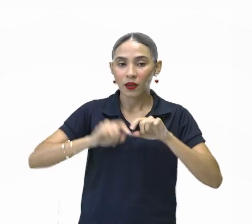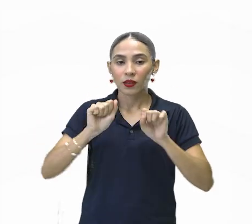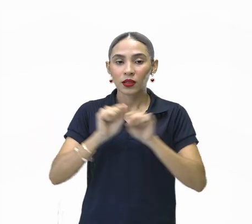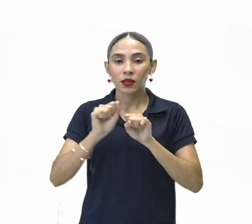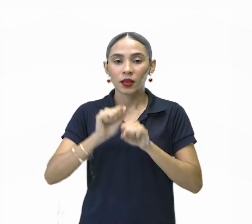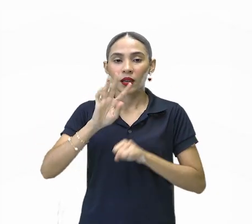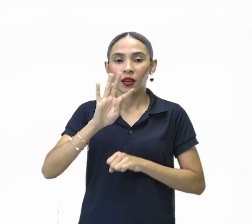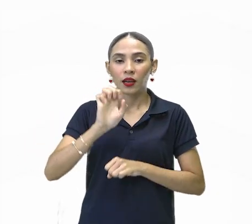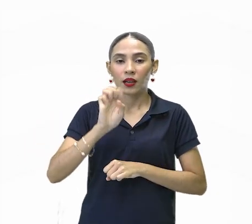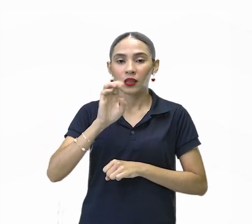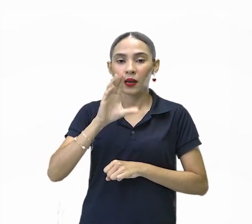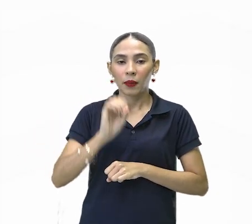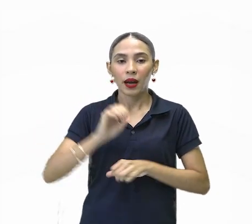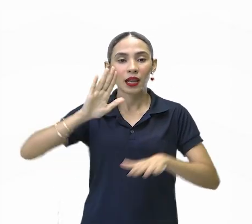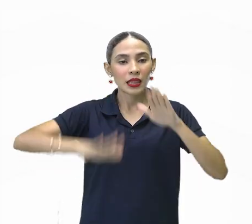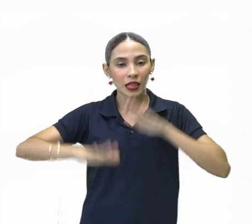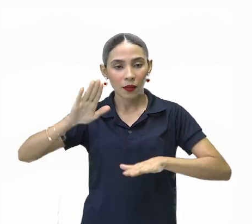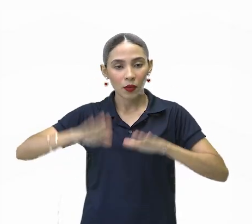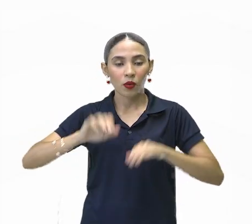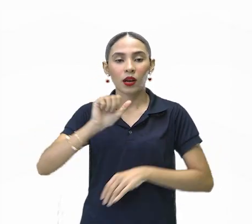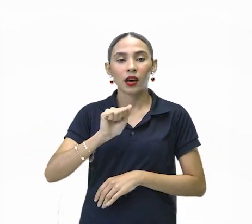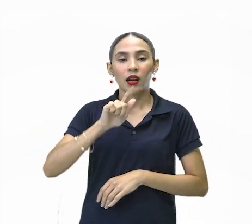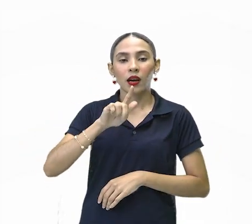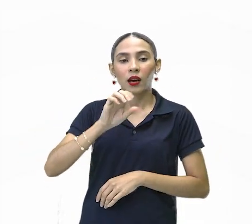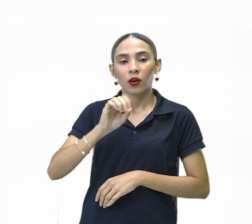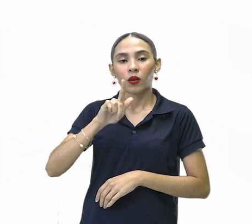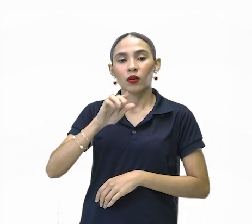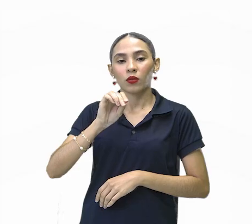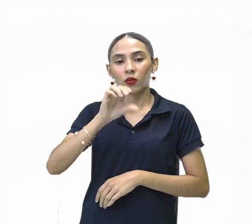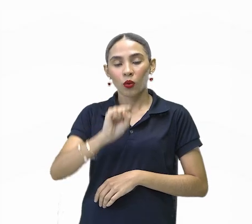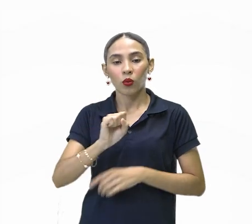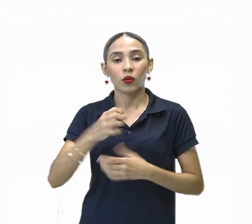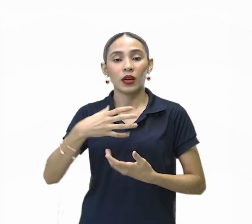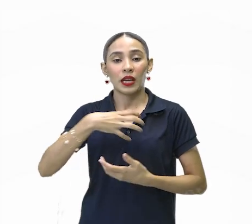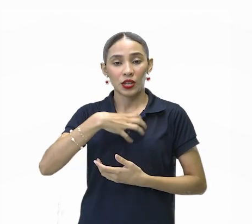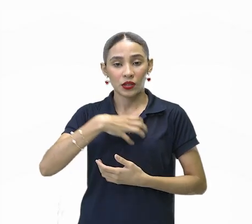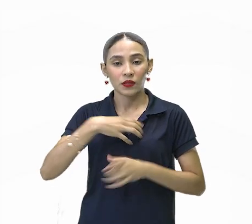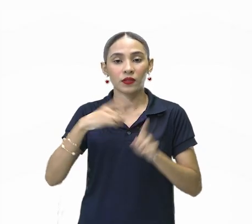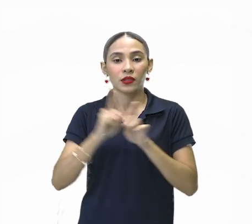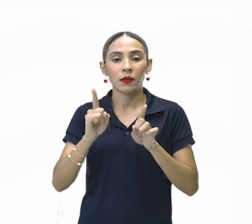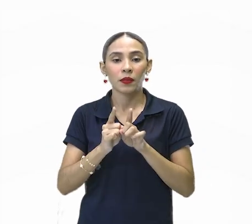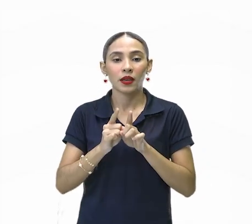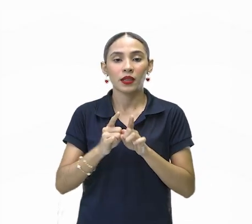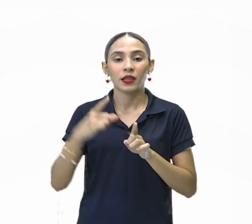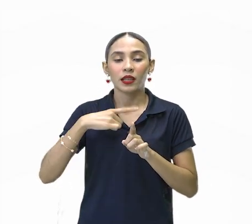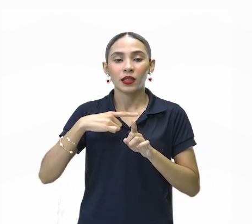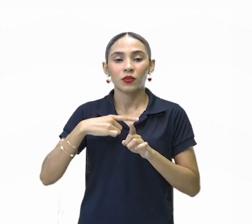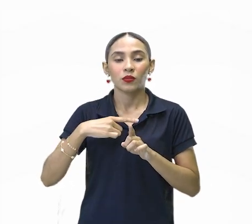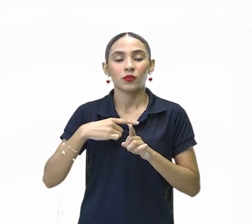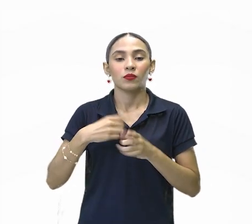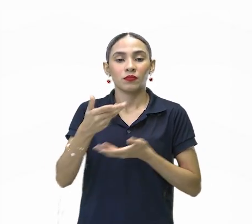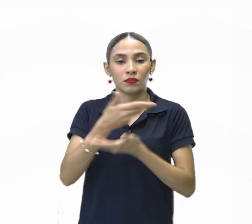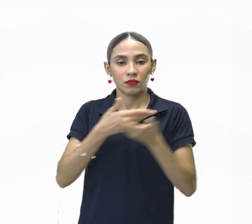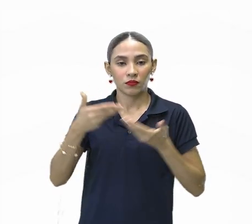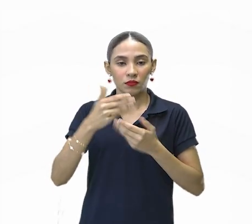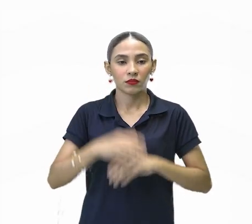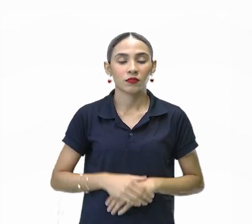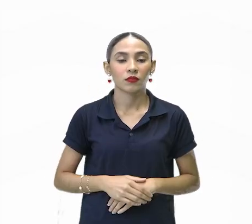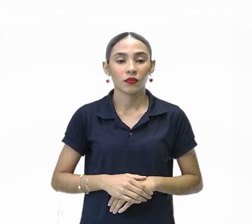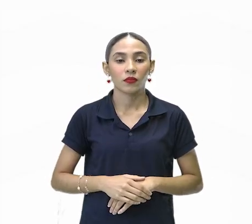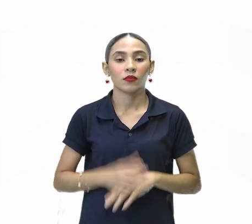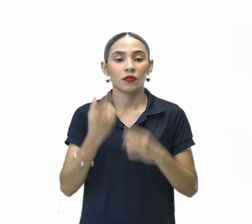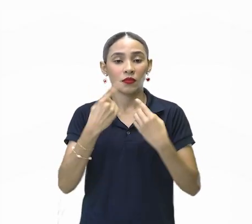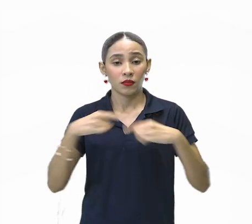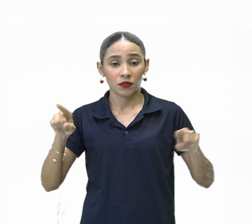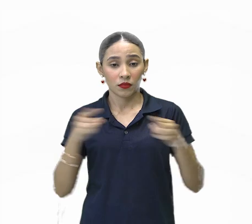atabaques, tambores, agogô e ritmo sincopado e a presença de chamadas e respostas.